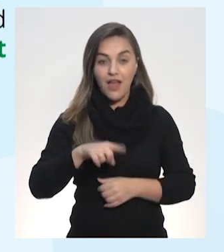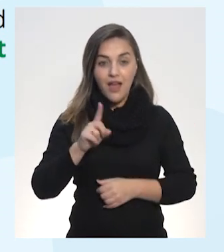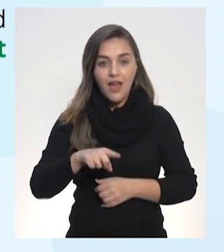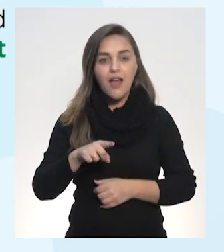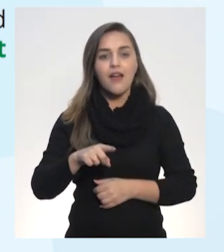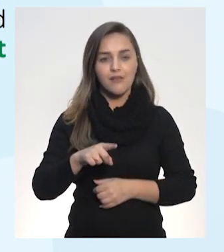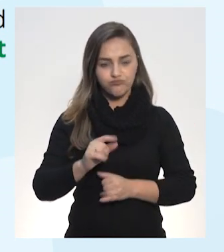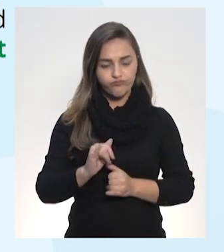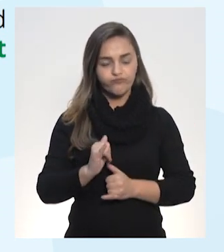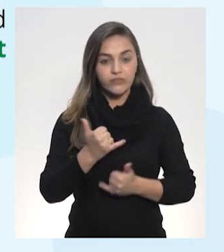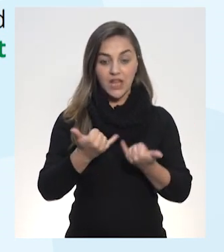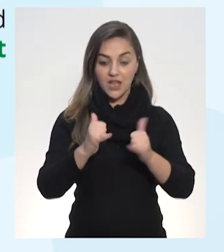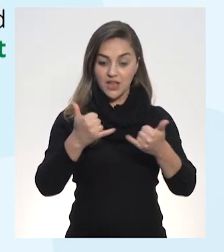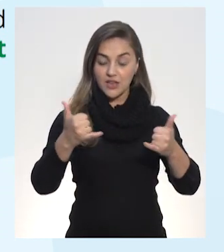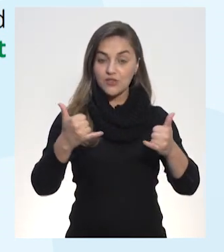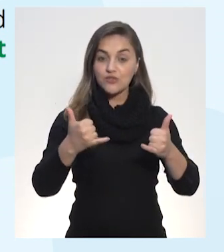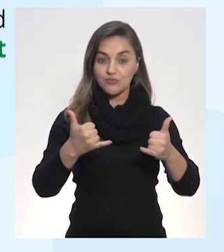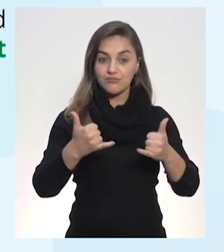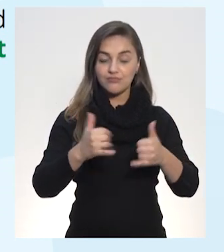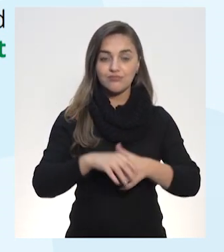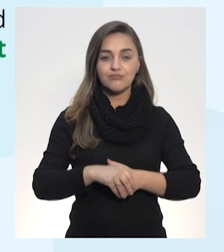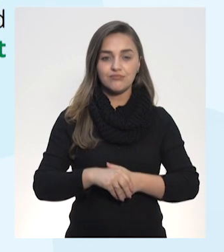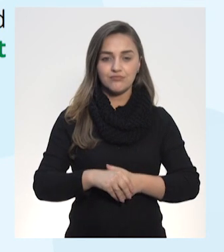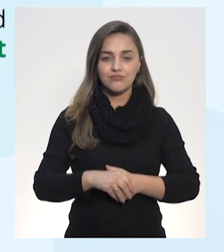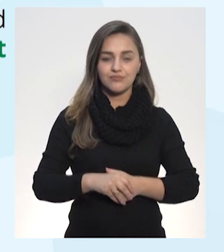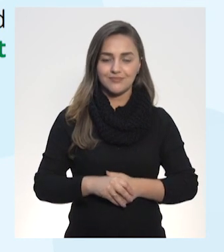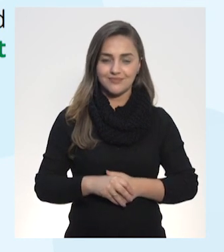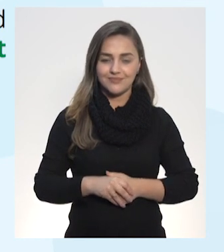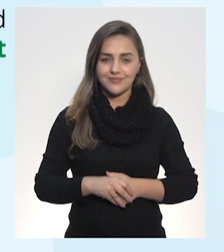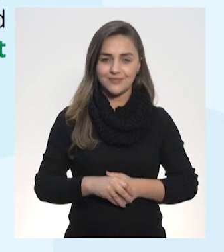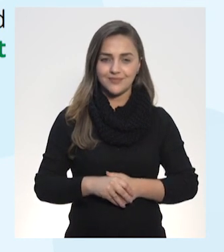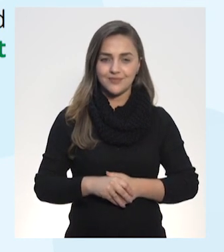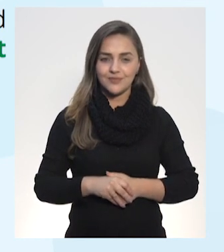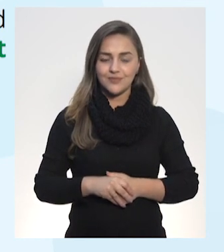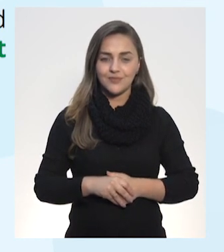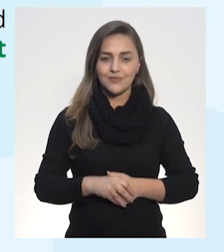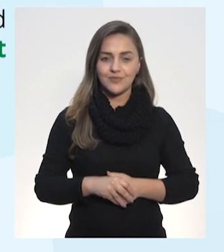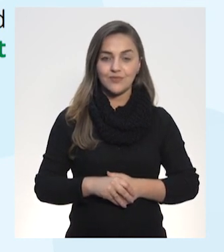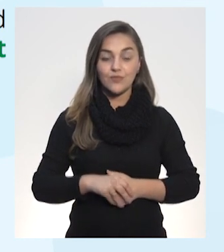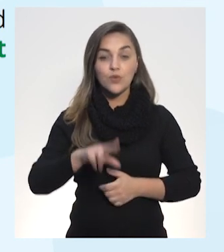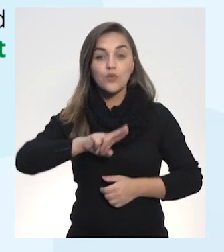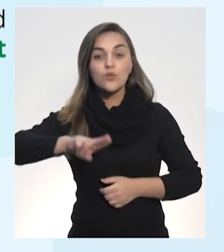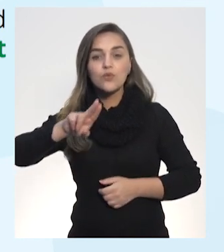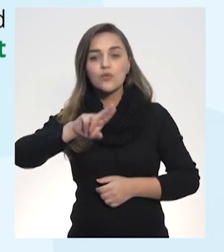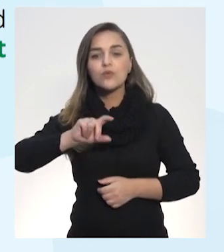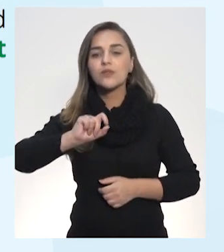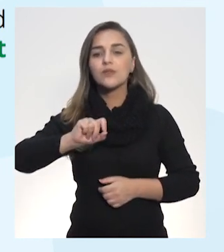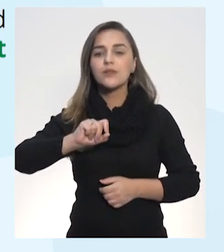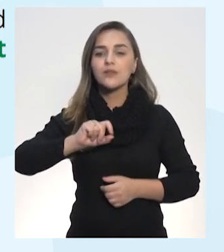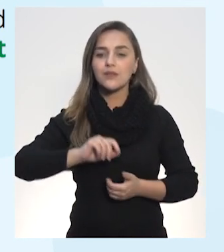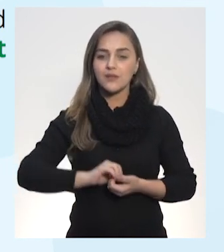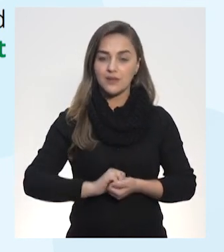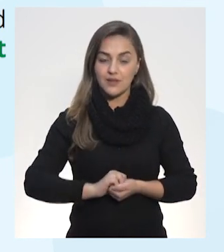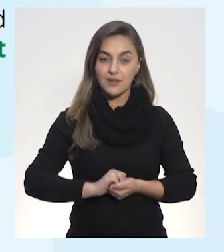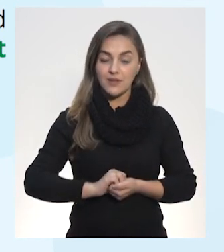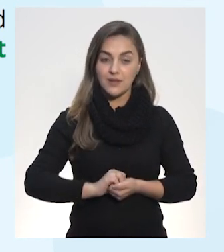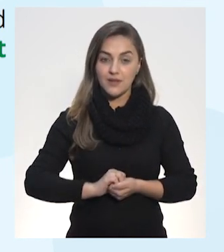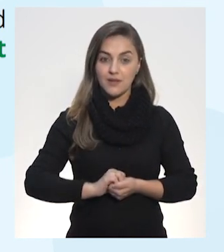energia secundária used to charge up many things. usada para Carregar.